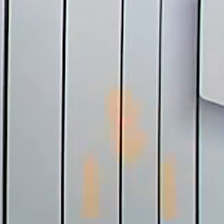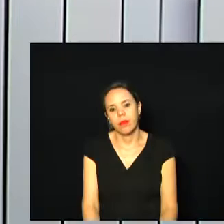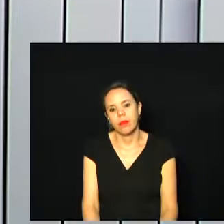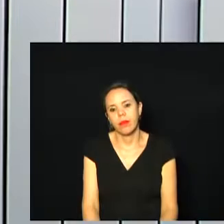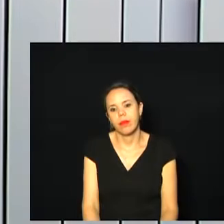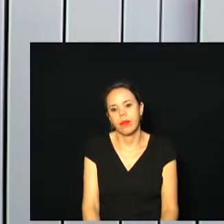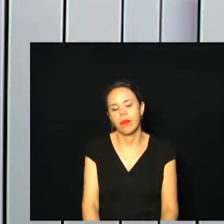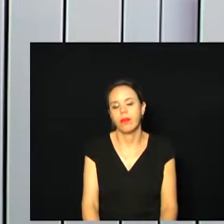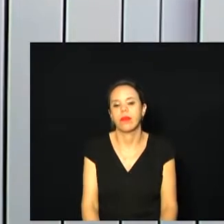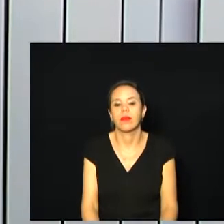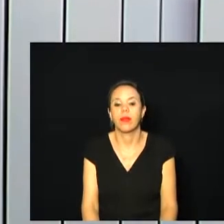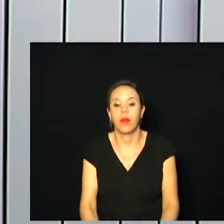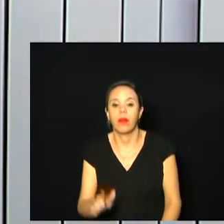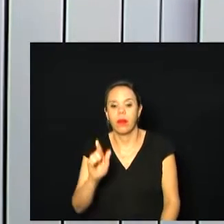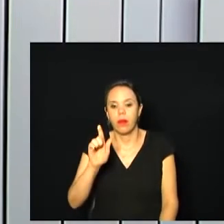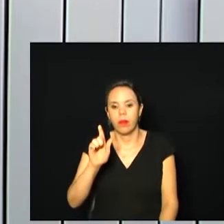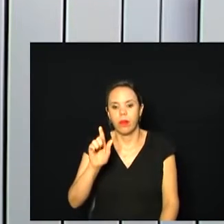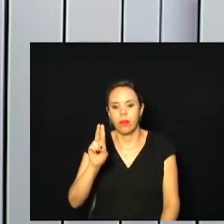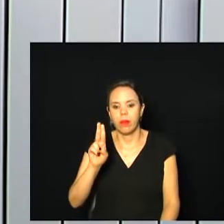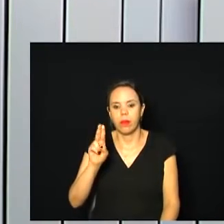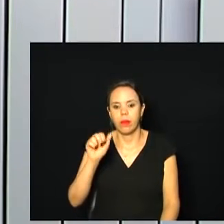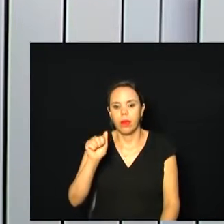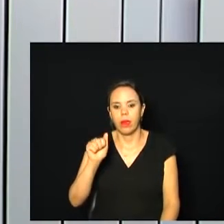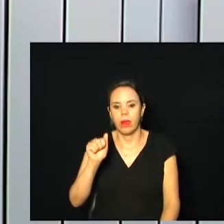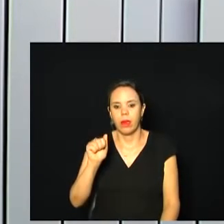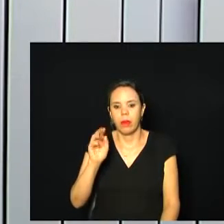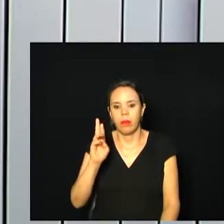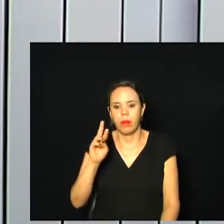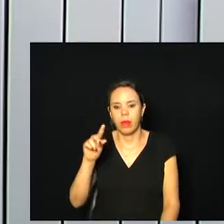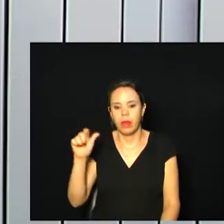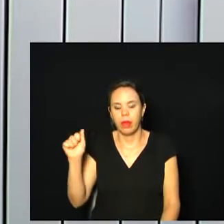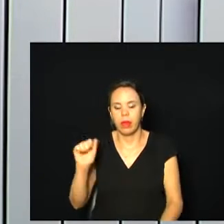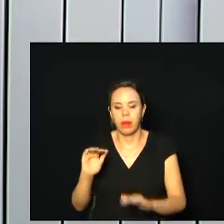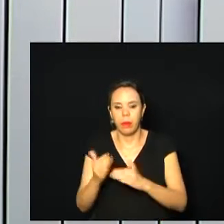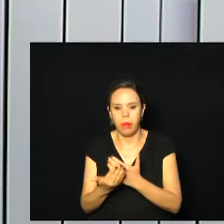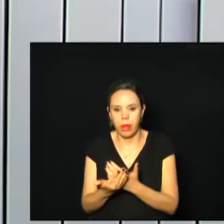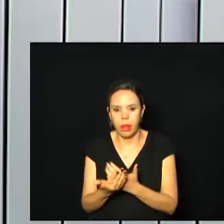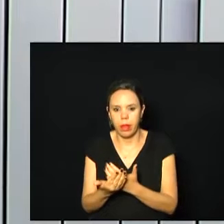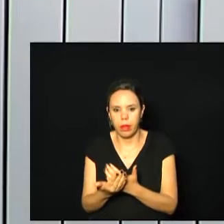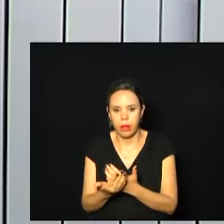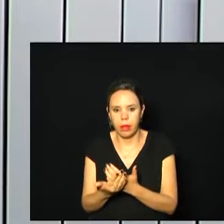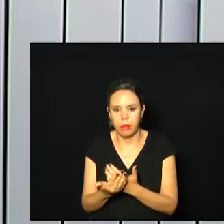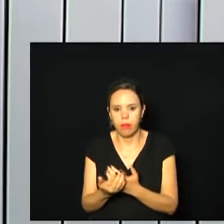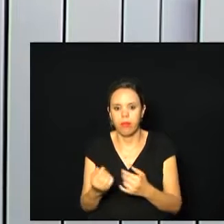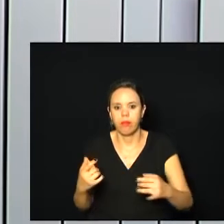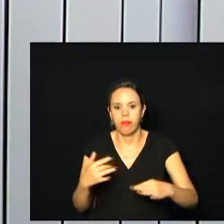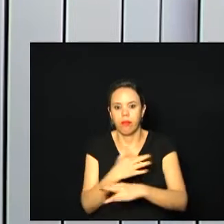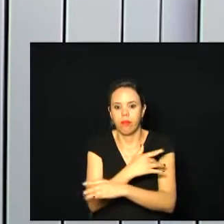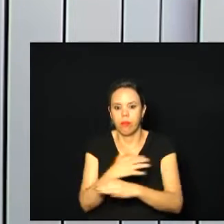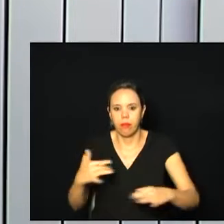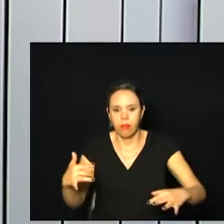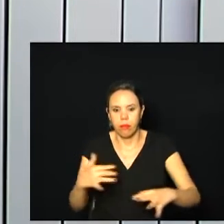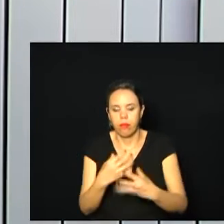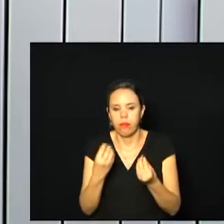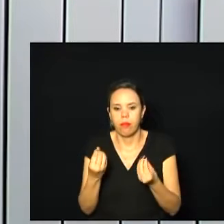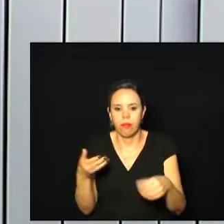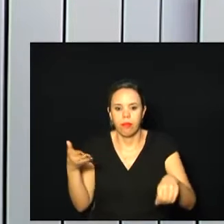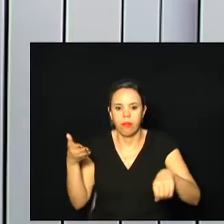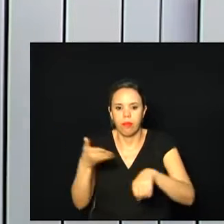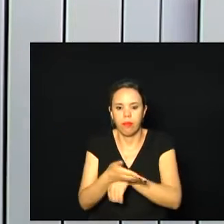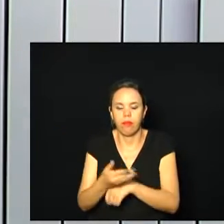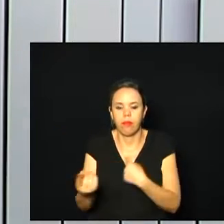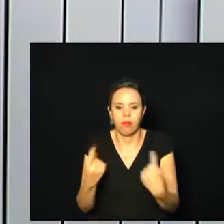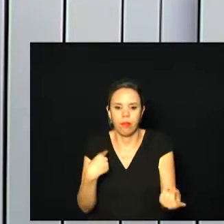Tá aí então o Guanabara ou Jardim Guanabara, bairro que conta com um tráfego intenso, hein? Oferece acesso aí